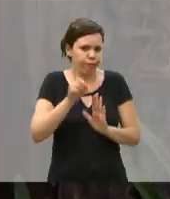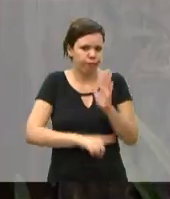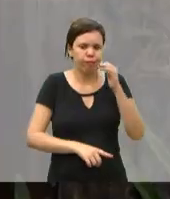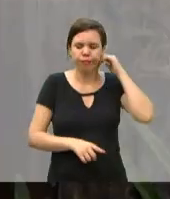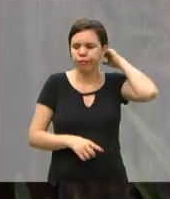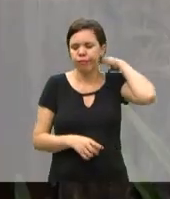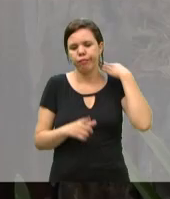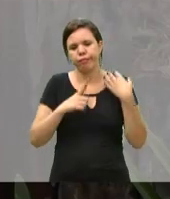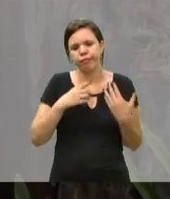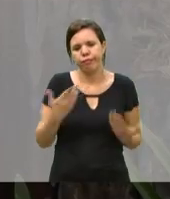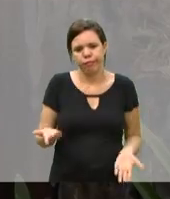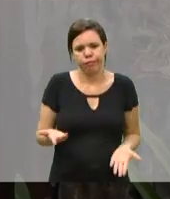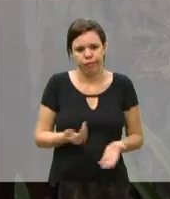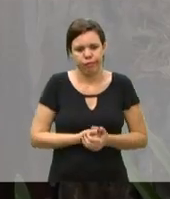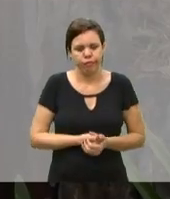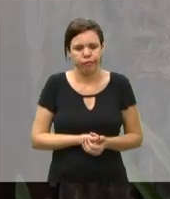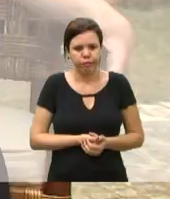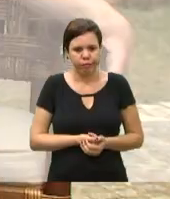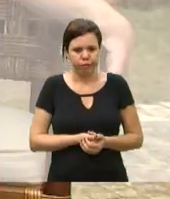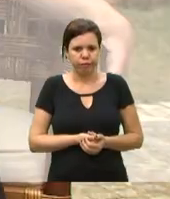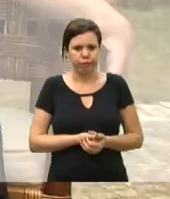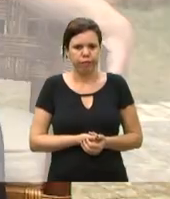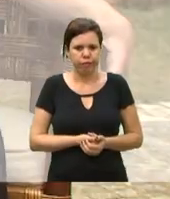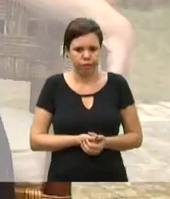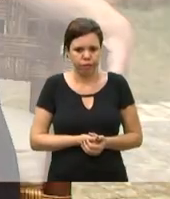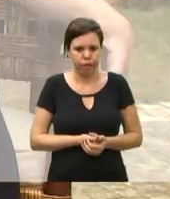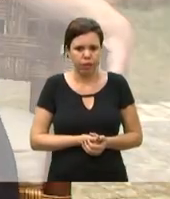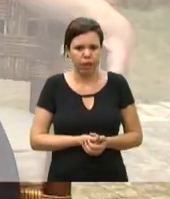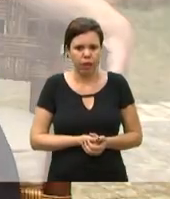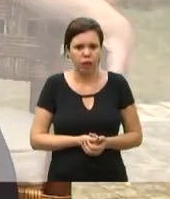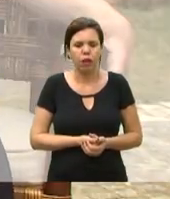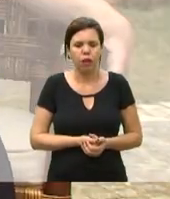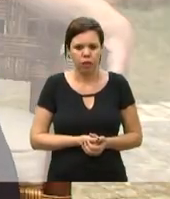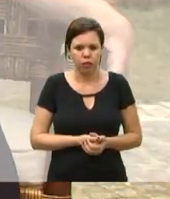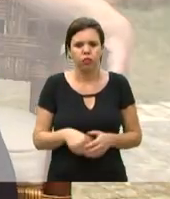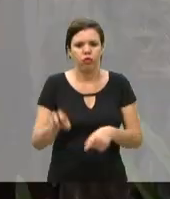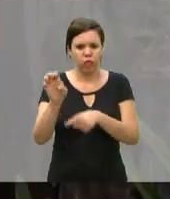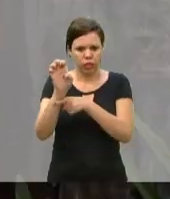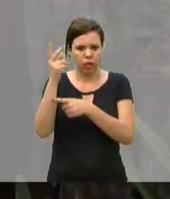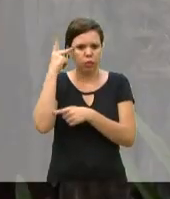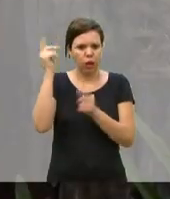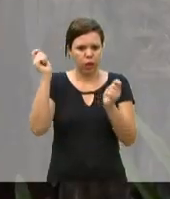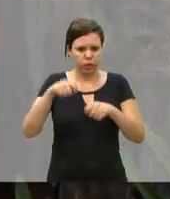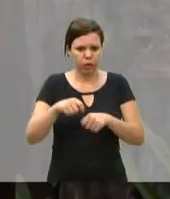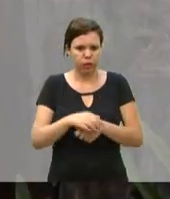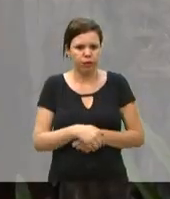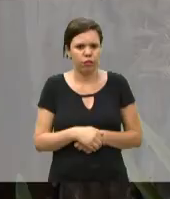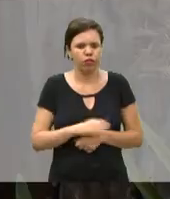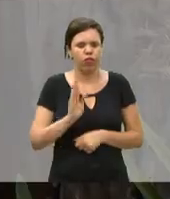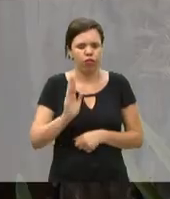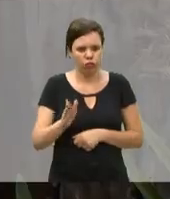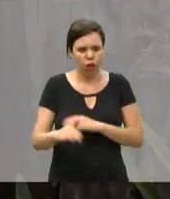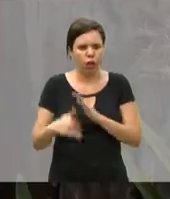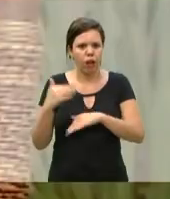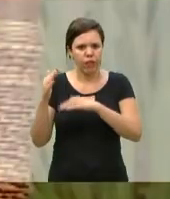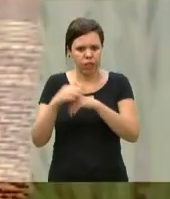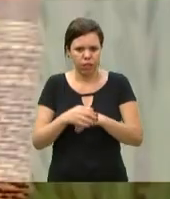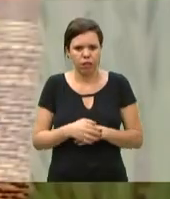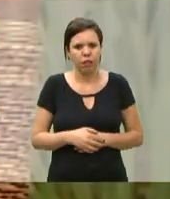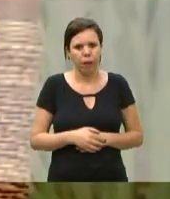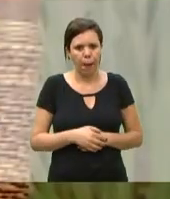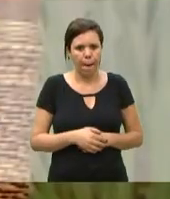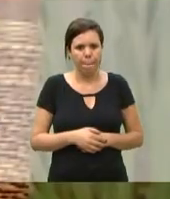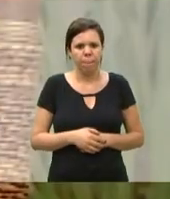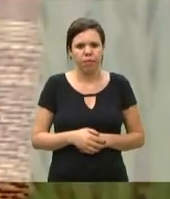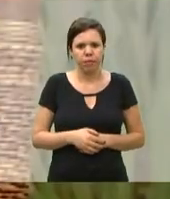que eles têm de direito. É, uhum. Tá no certo. Estado de São Paulo isso é possível, né? Já está um pouco mais avançado. Sim,